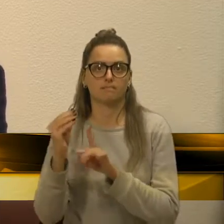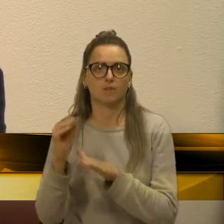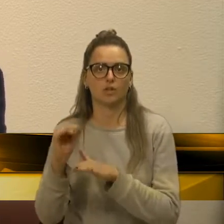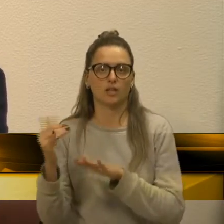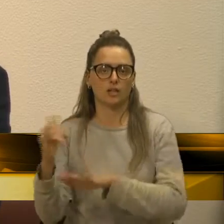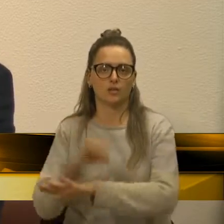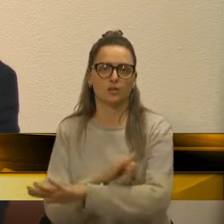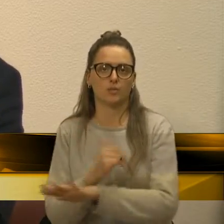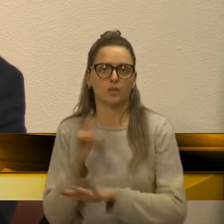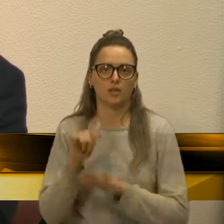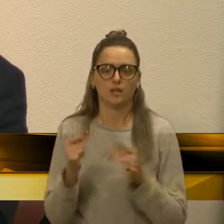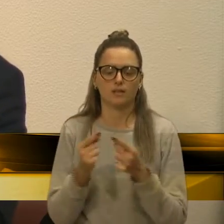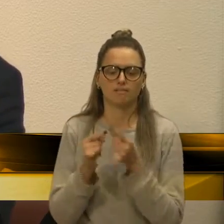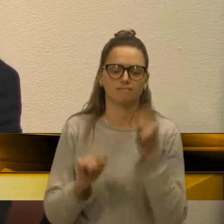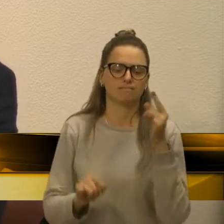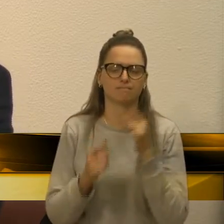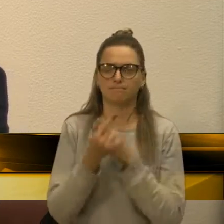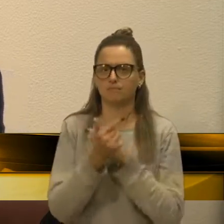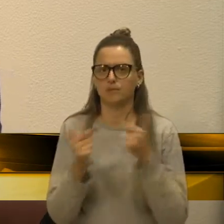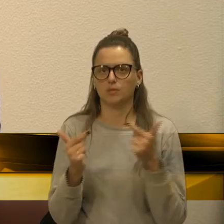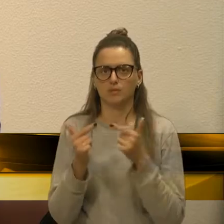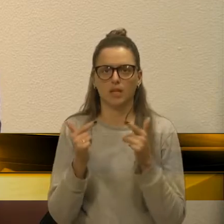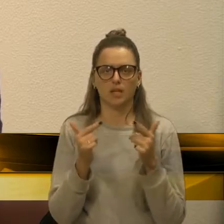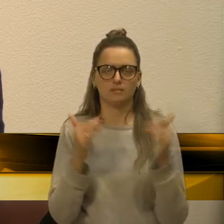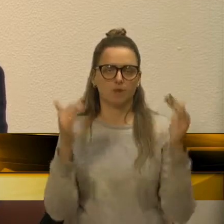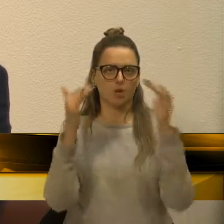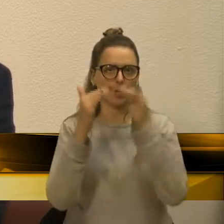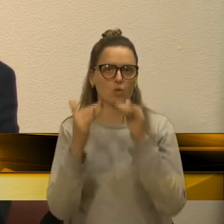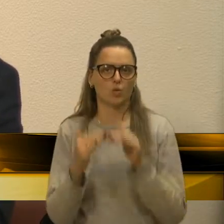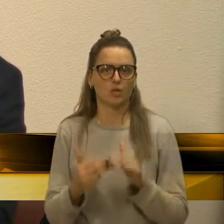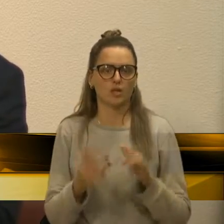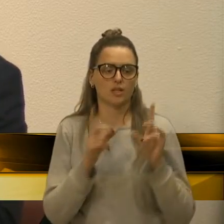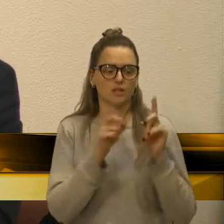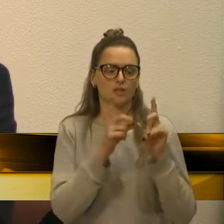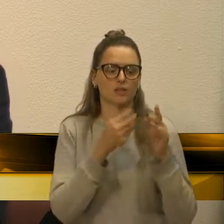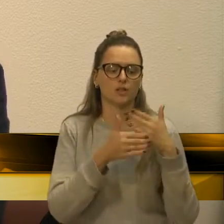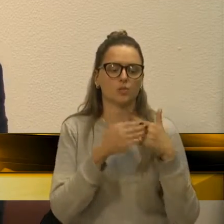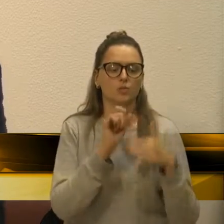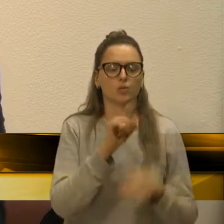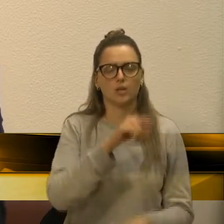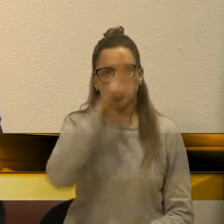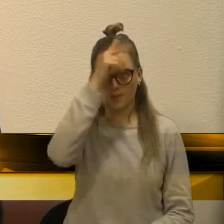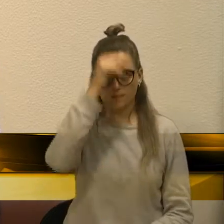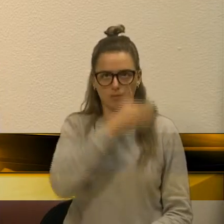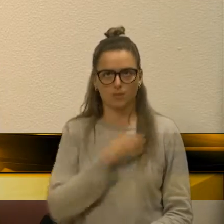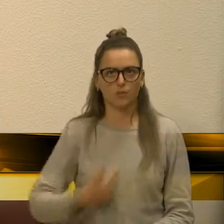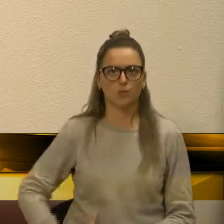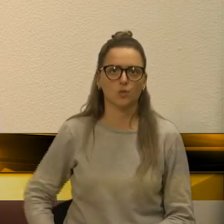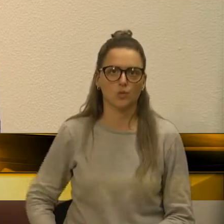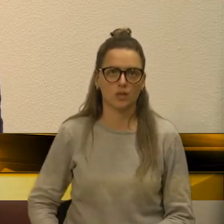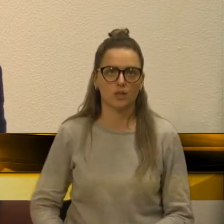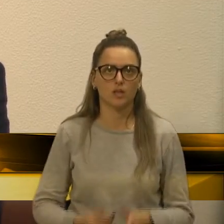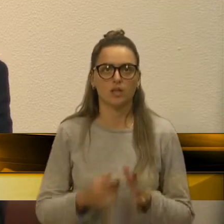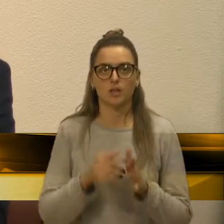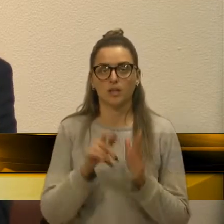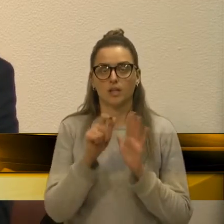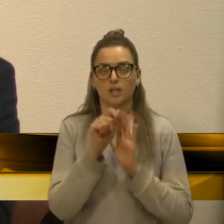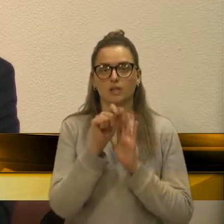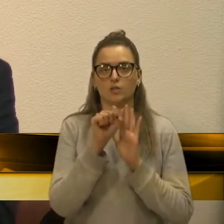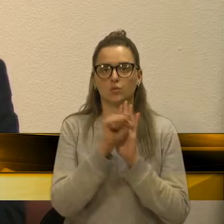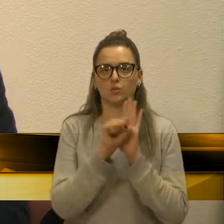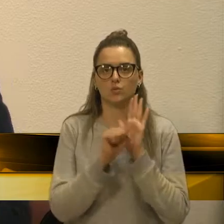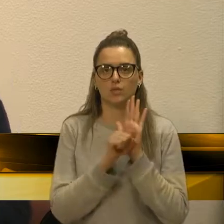é uma contradição muito grande essa onda de vender tudo que é público. A empresa tem aí, desde o século XVI, desde o